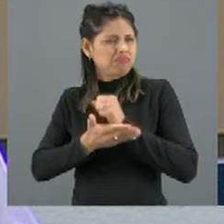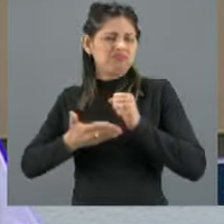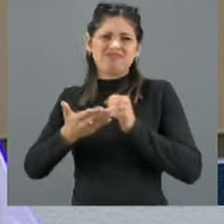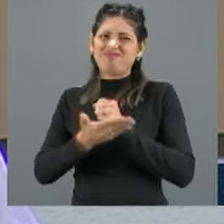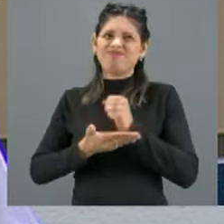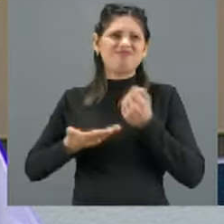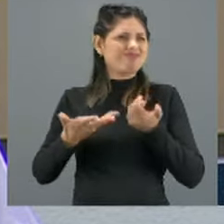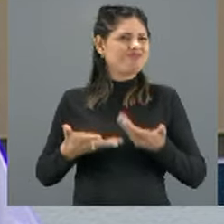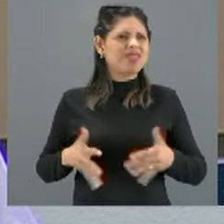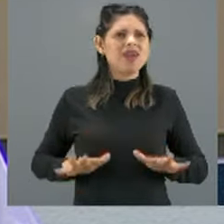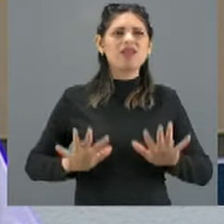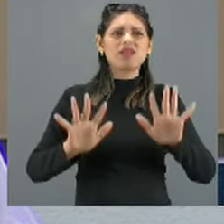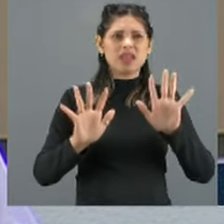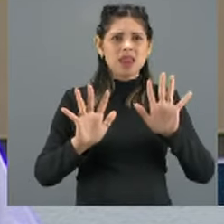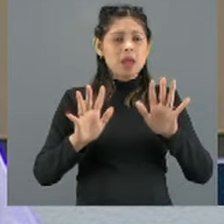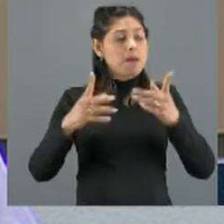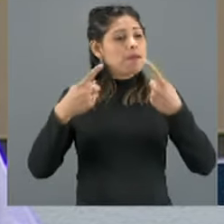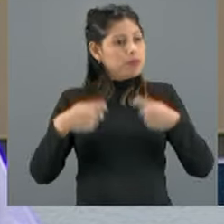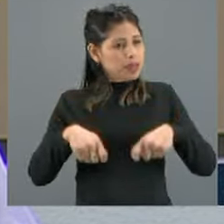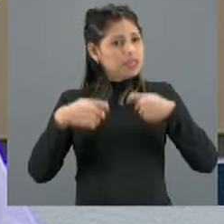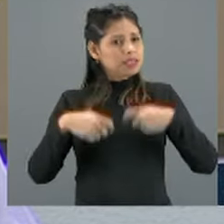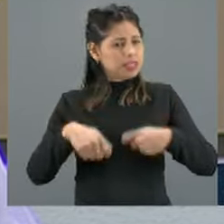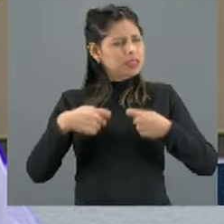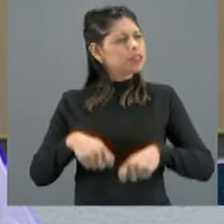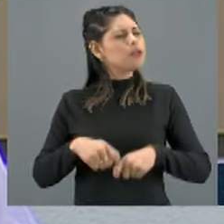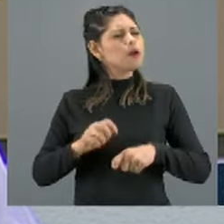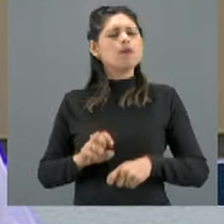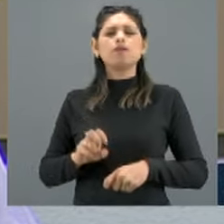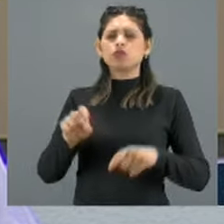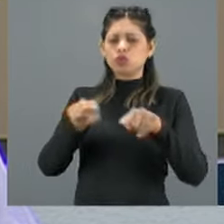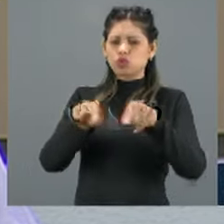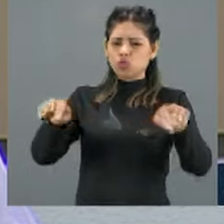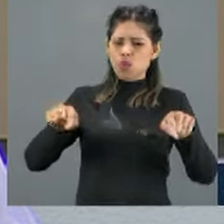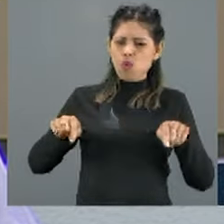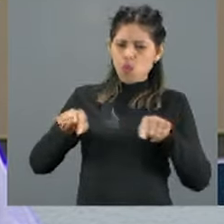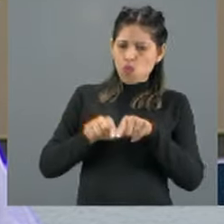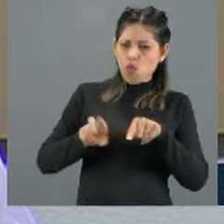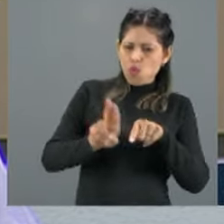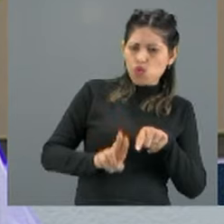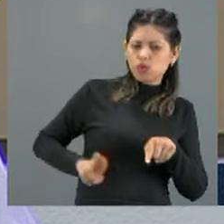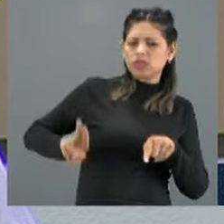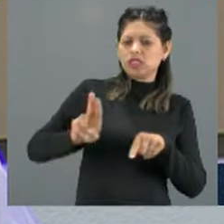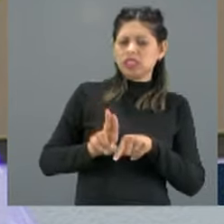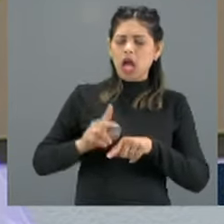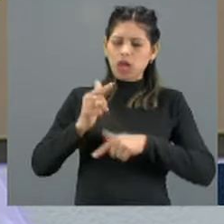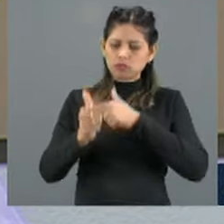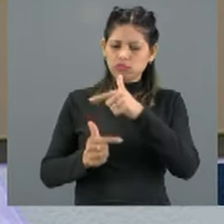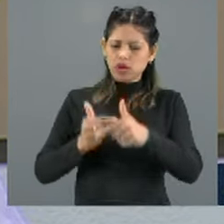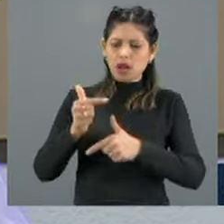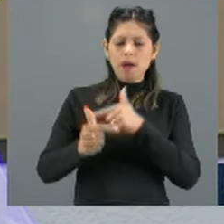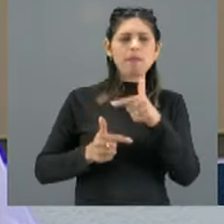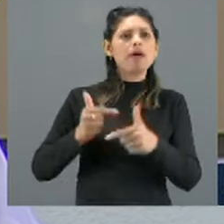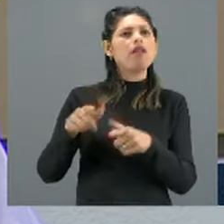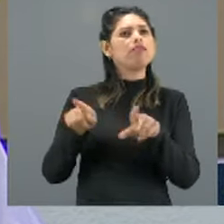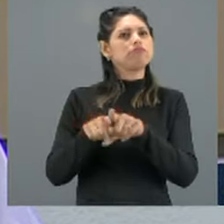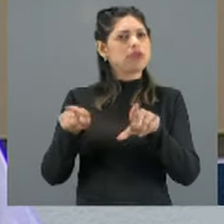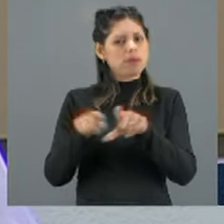Precisamos usá-los, nossas terras e o nosso território